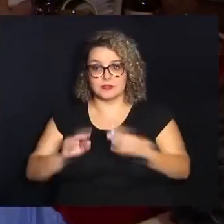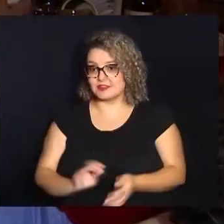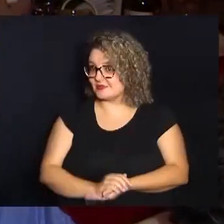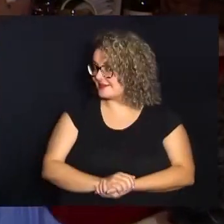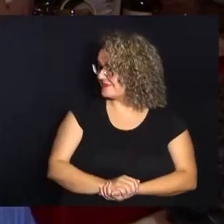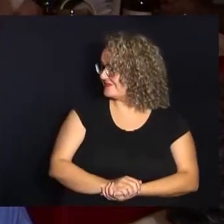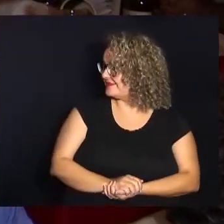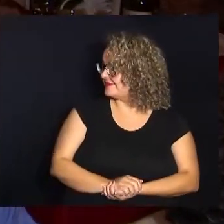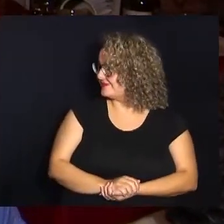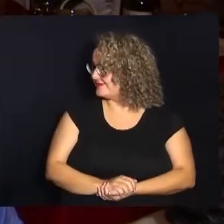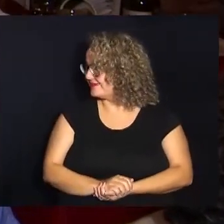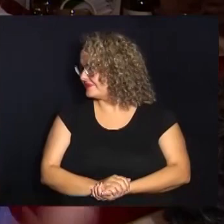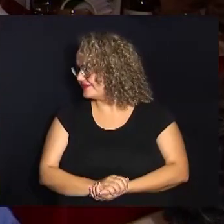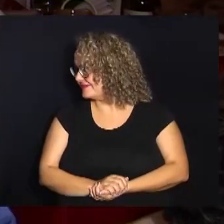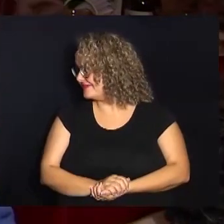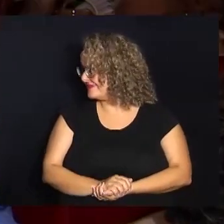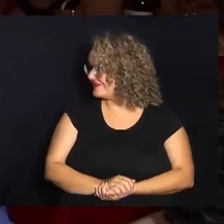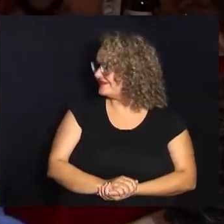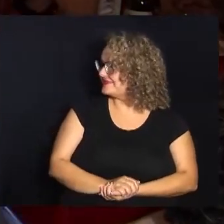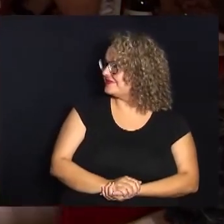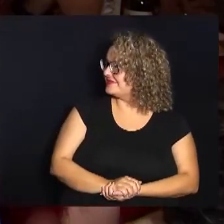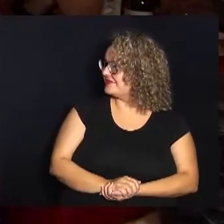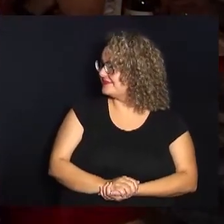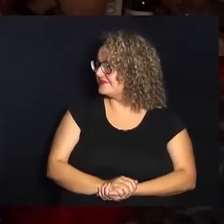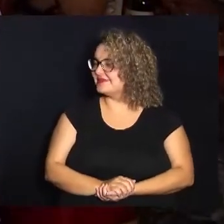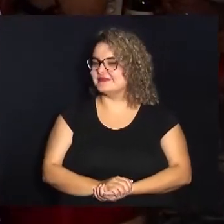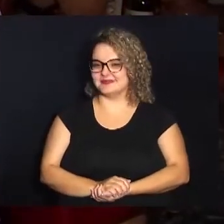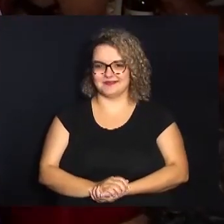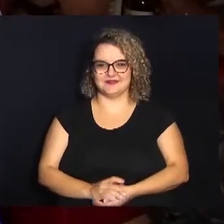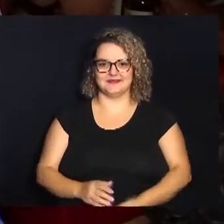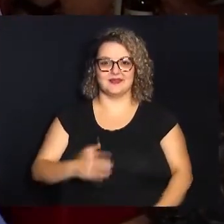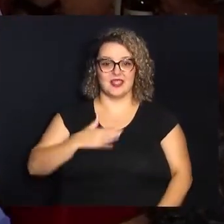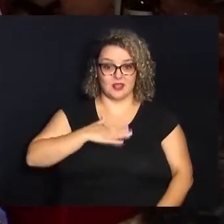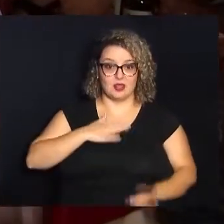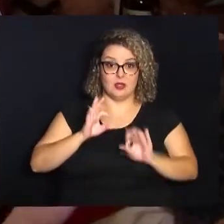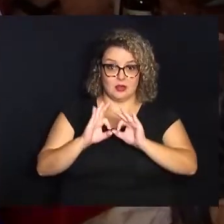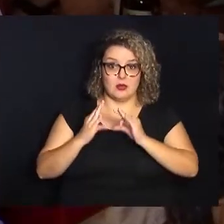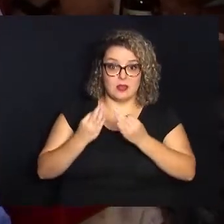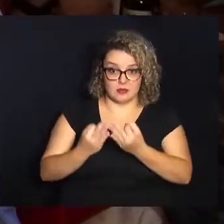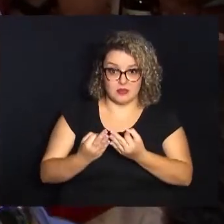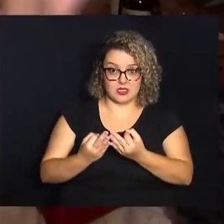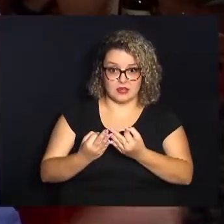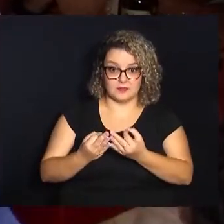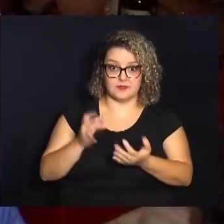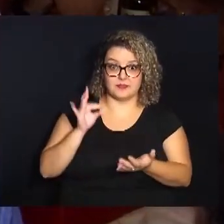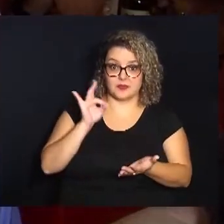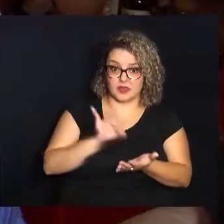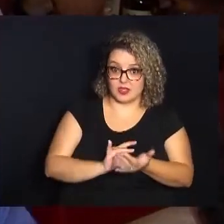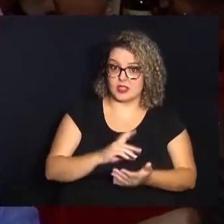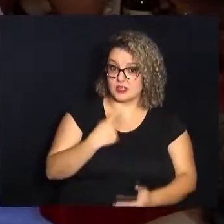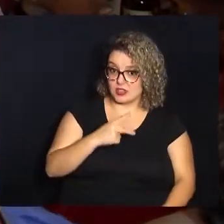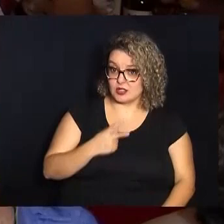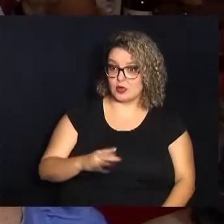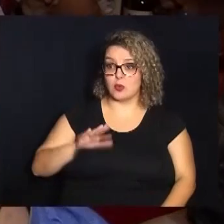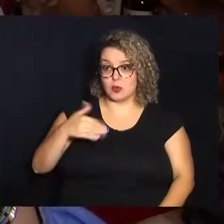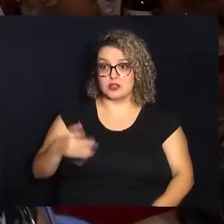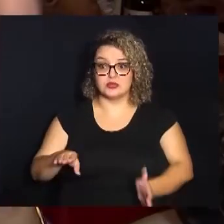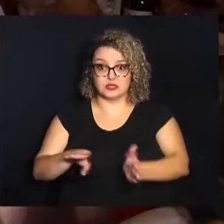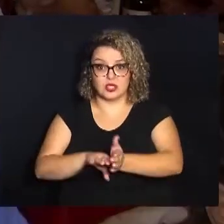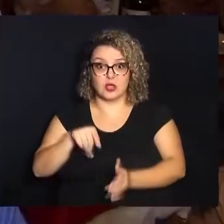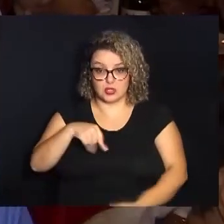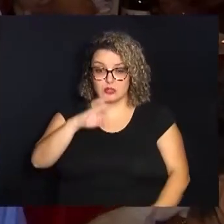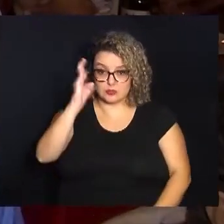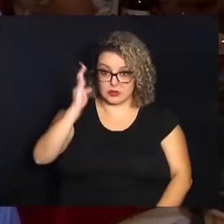Valinhos. Porque Valinhos era um bairro de Campinas. Então lá tem a Vila Ramaciotti, a